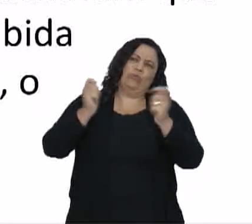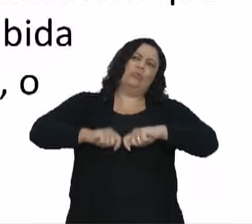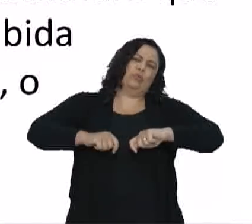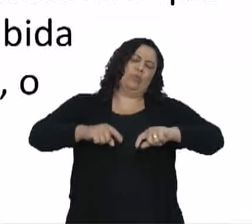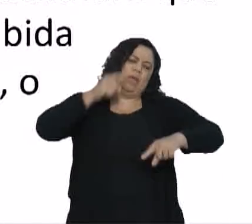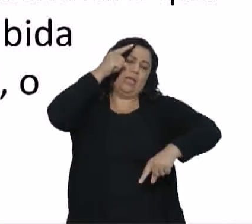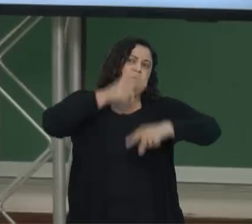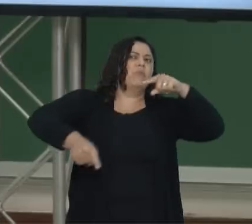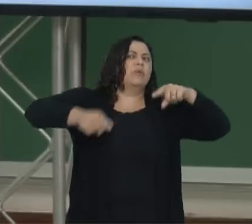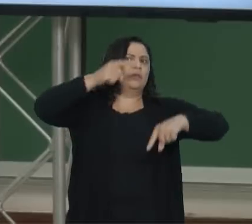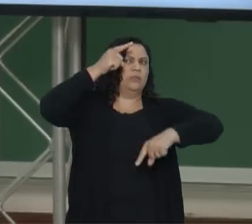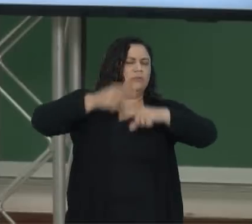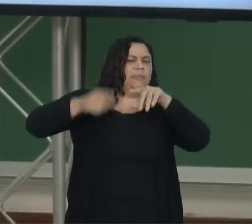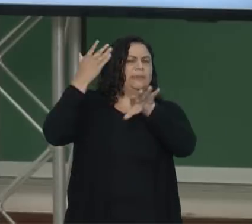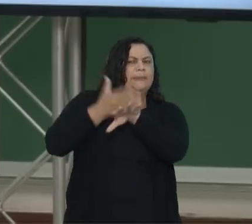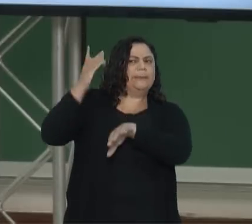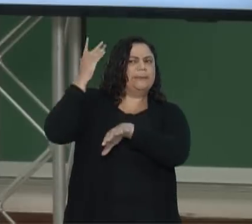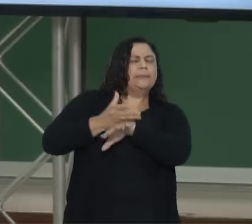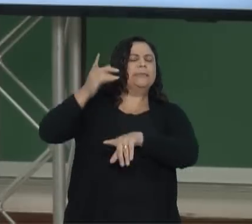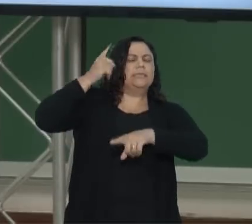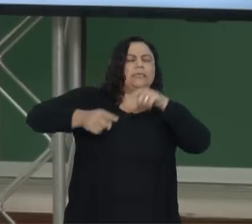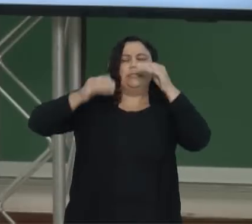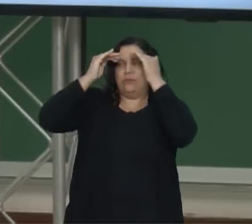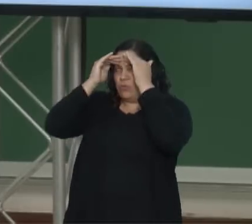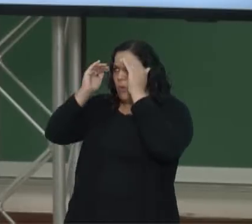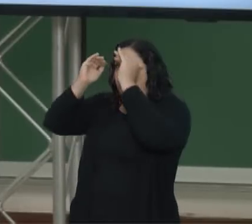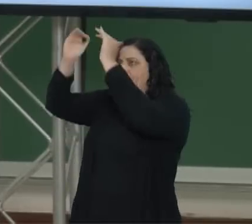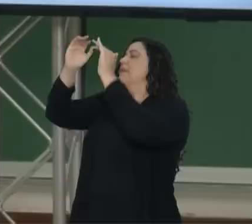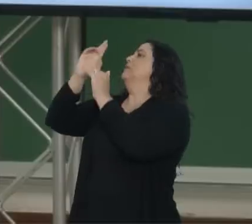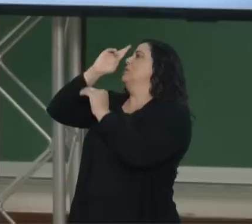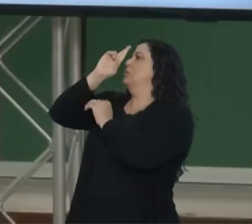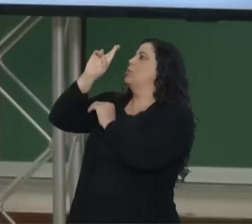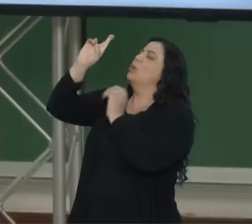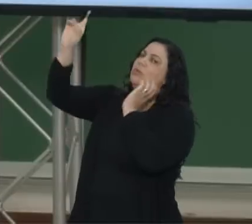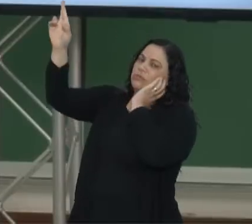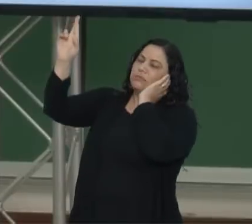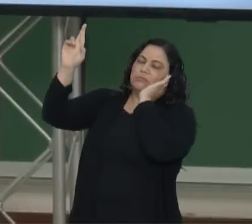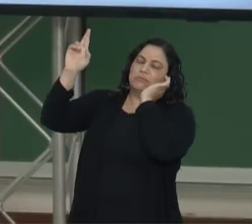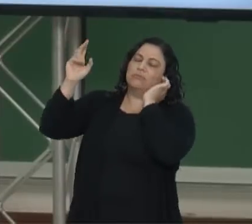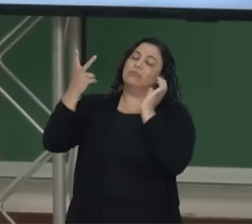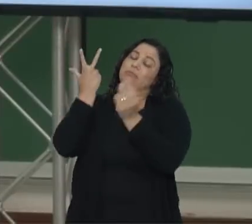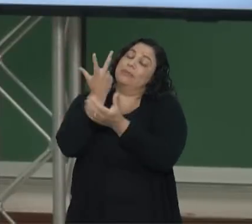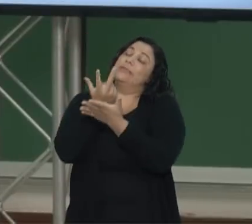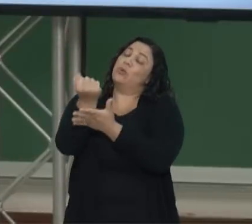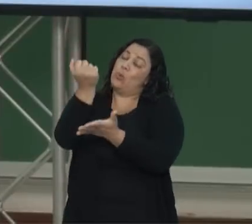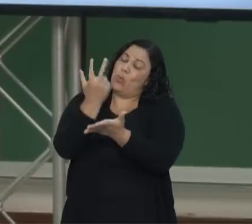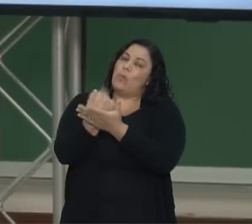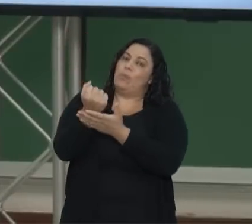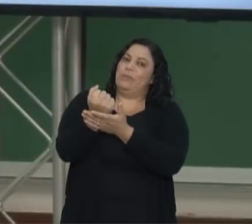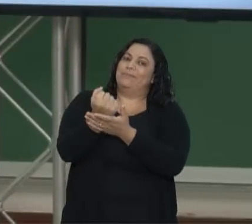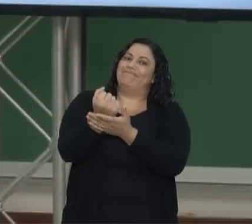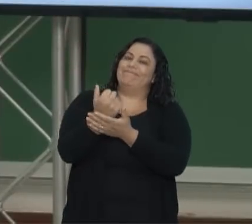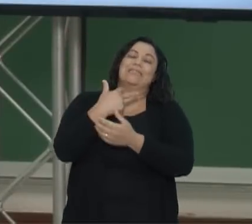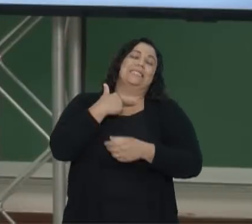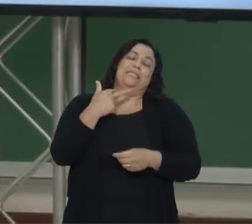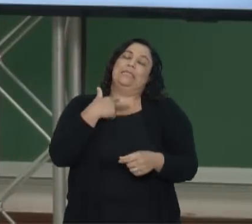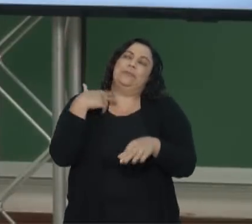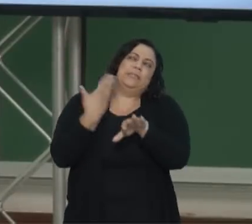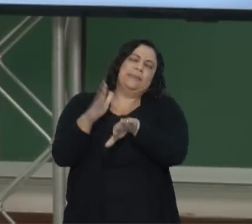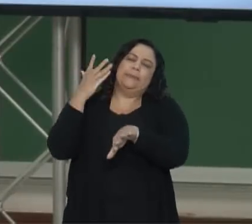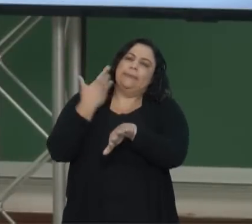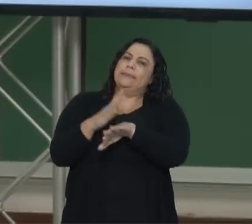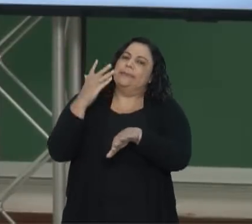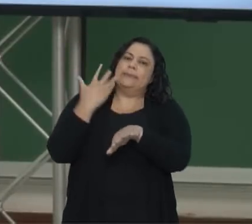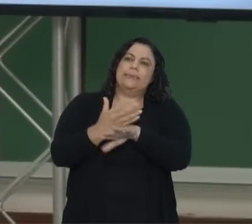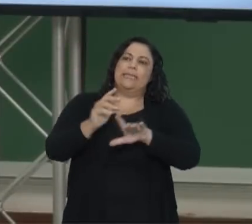deviam obediência aos senhores lá das fazendas que tinham comprado eles, né? Então eles não podiam treinar para nenhum tipo de